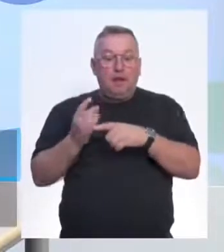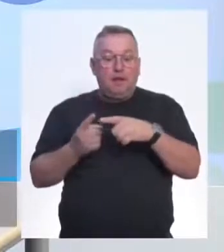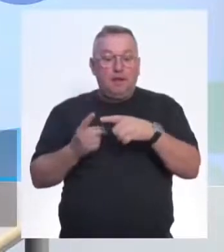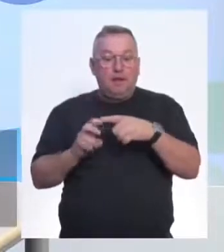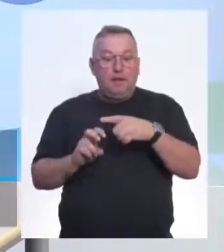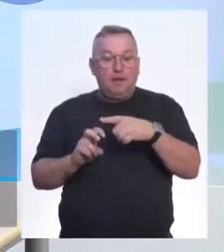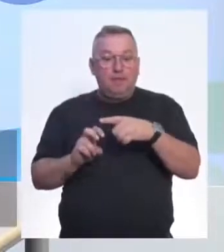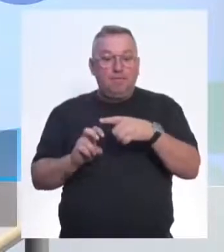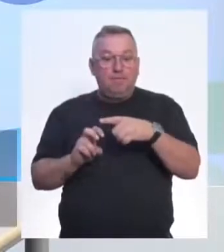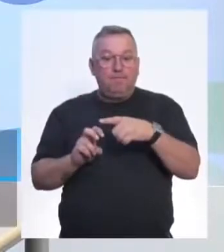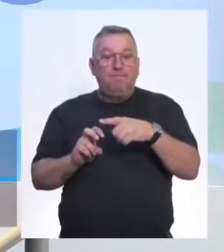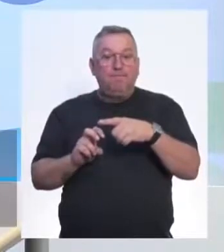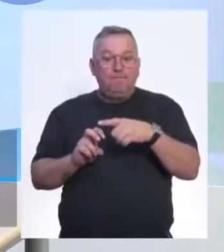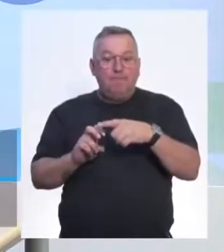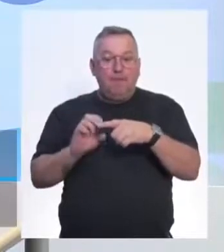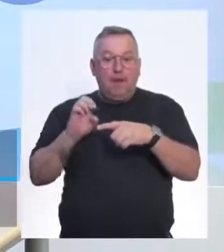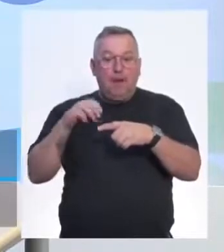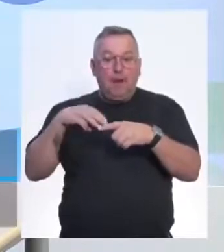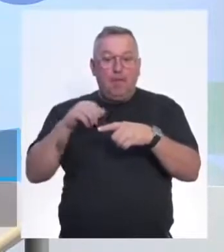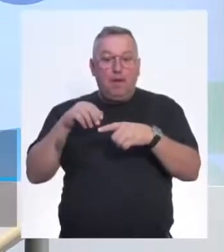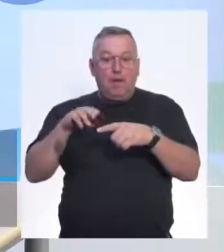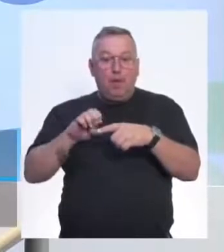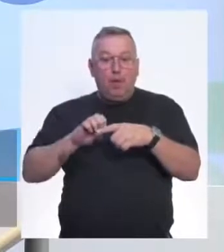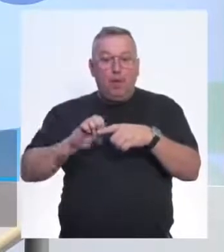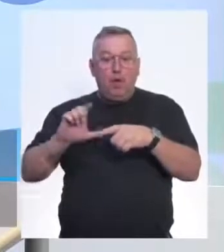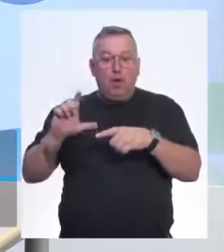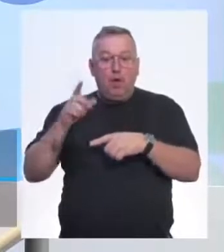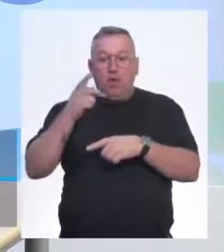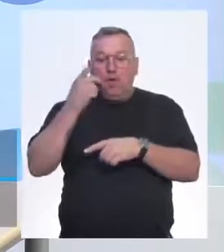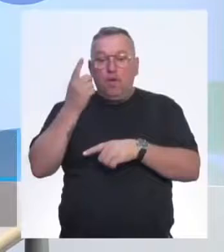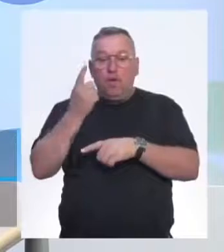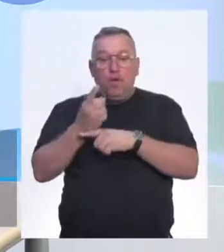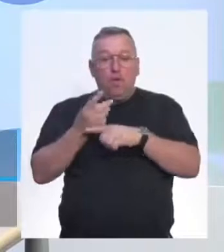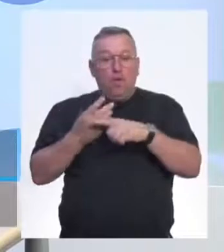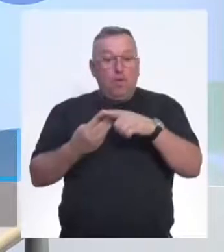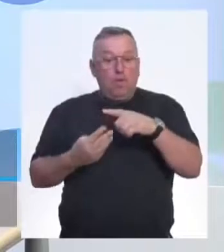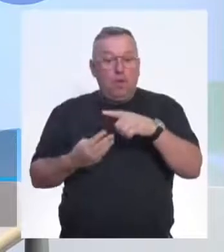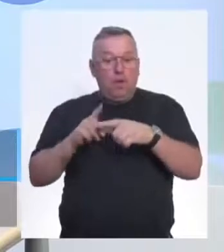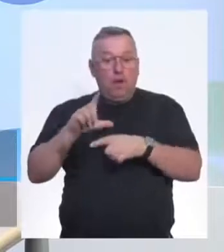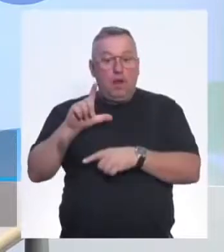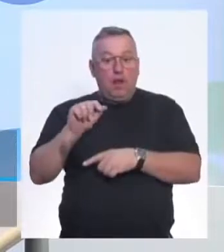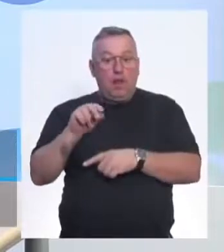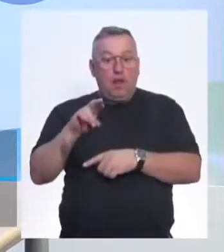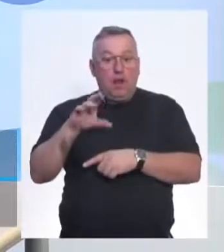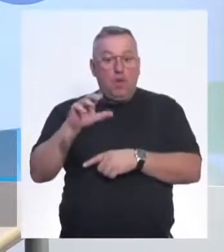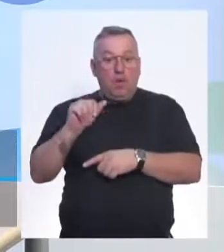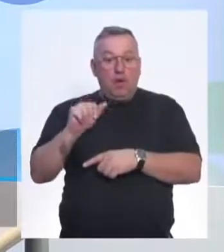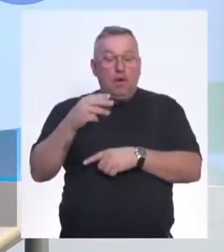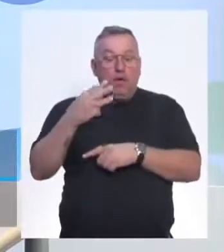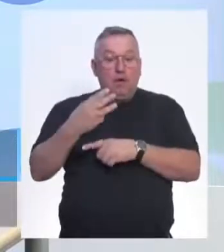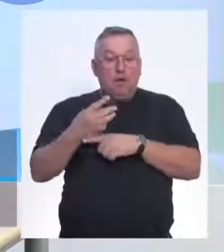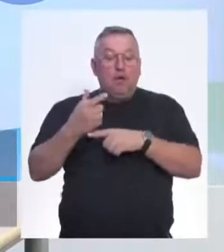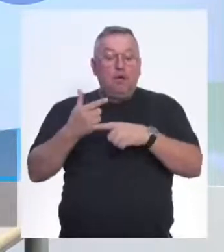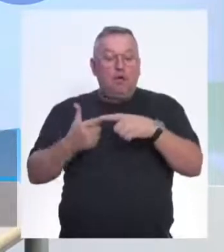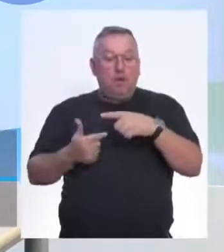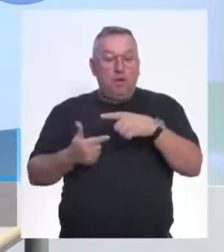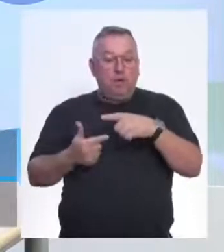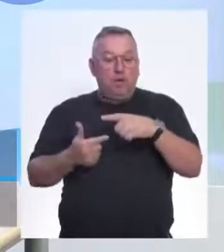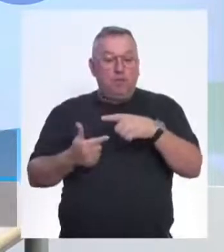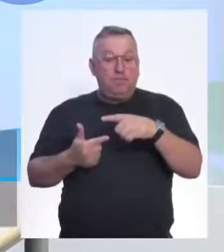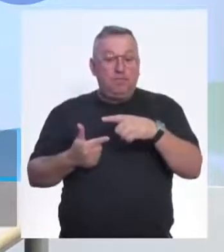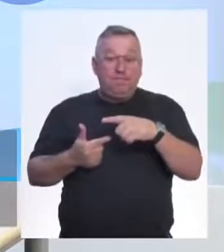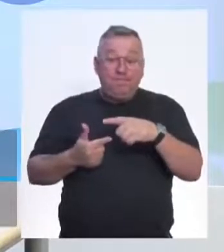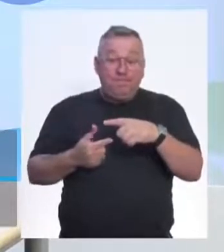10/15. O Emanuel falou 1/3, a Laura 3/12. Então, eu acho